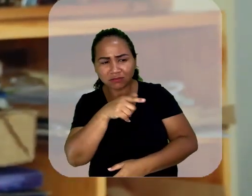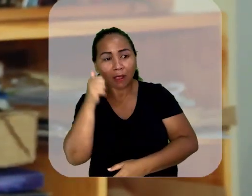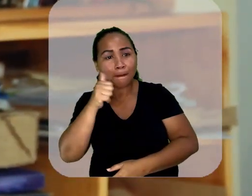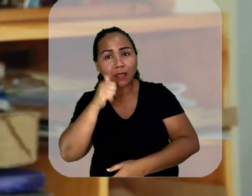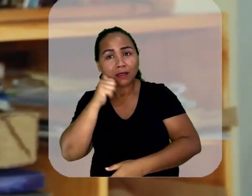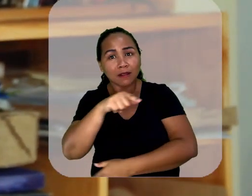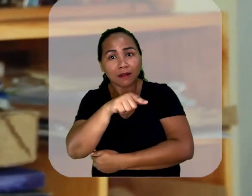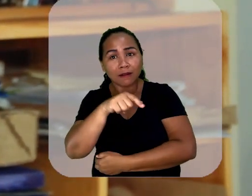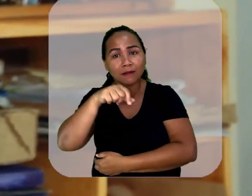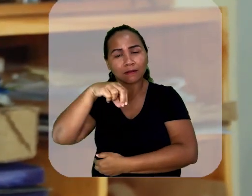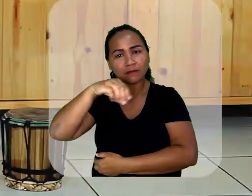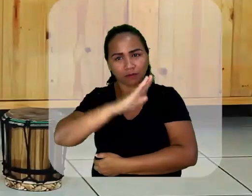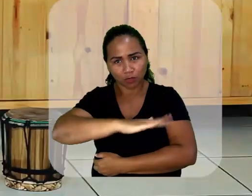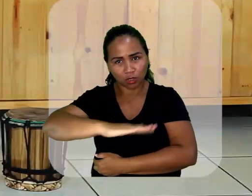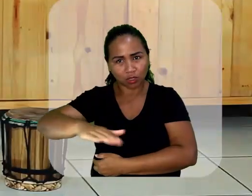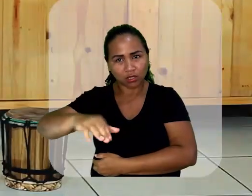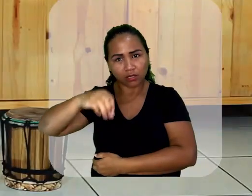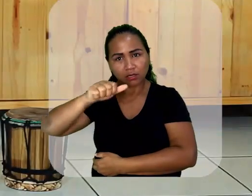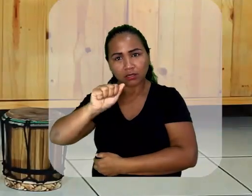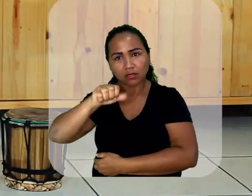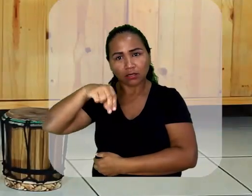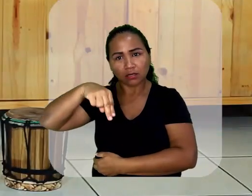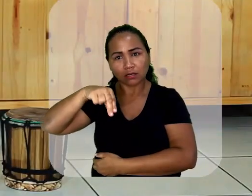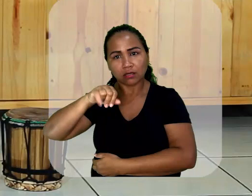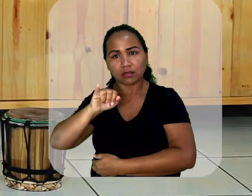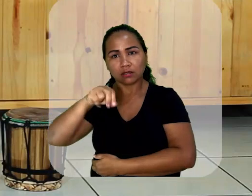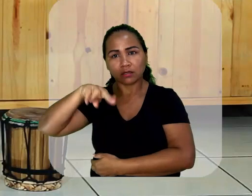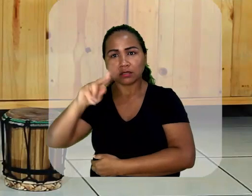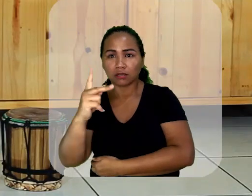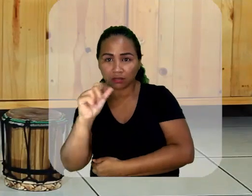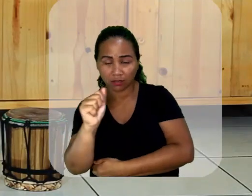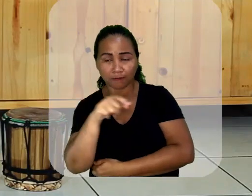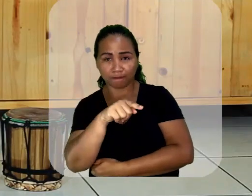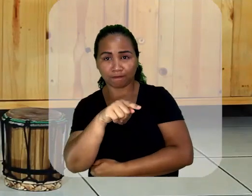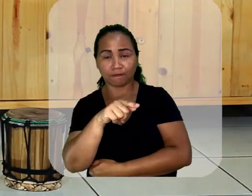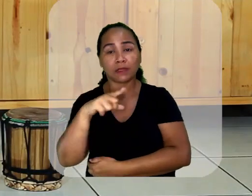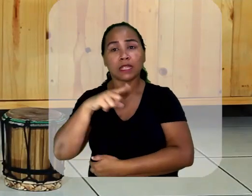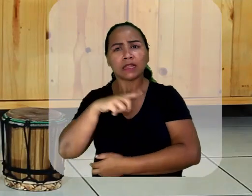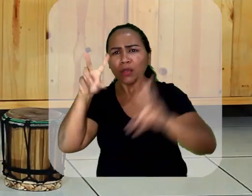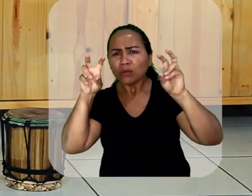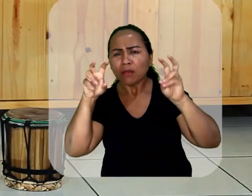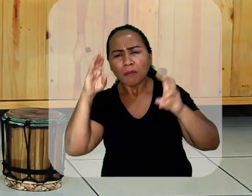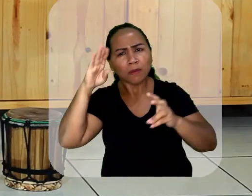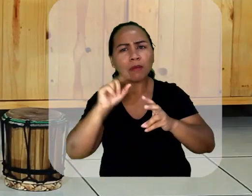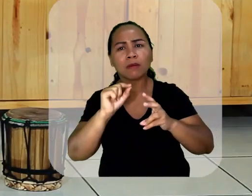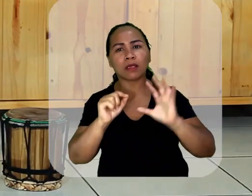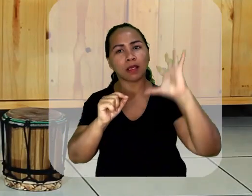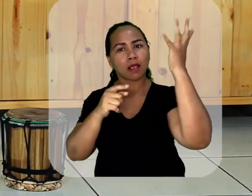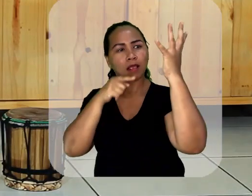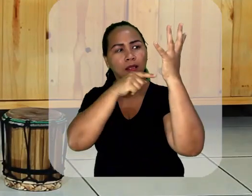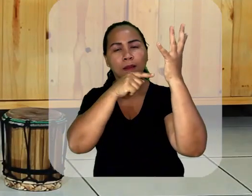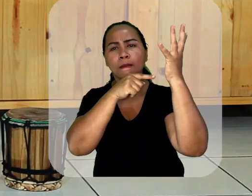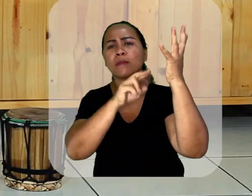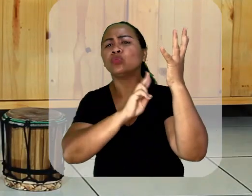Naninha. Então vamos lá. E o conto chama Mussambê. Cada conto leva o nome de uma planta. E o livro foi